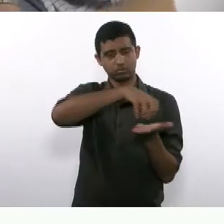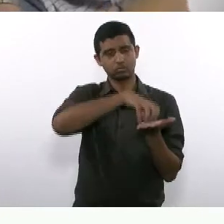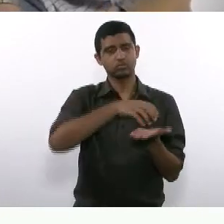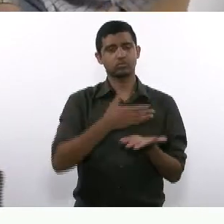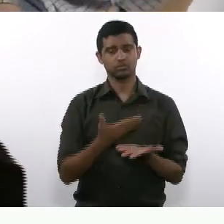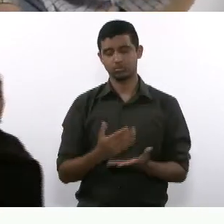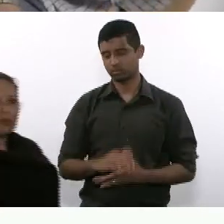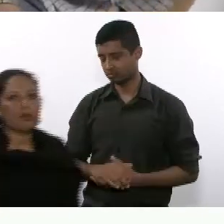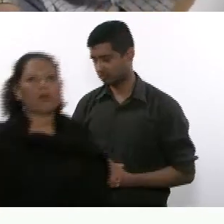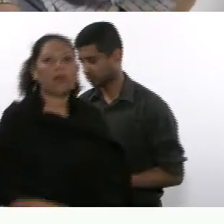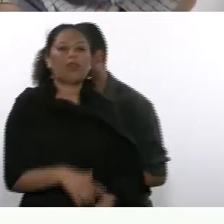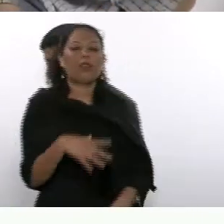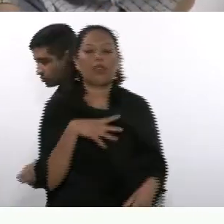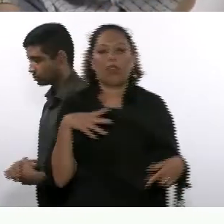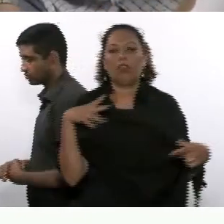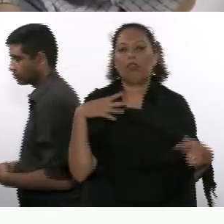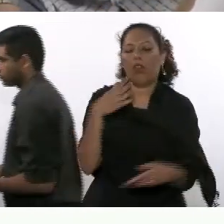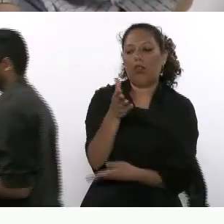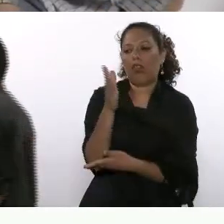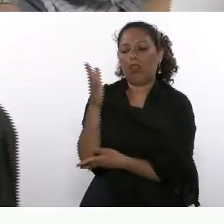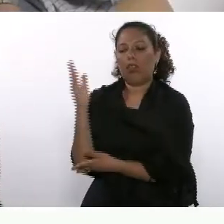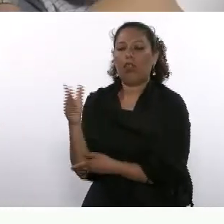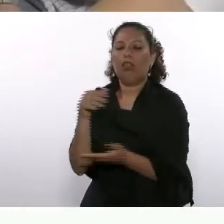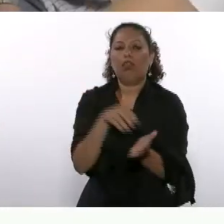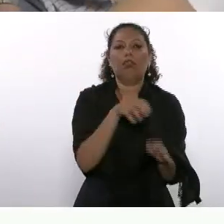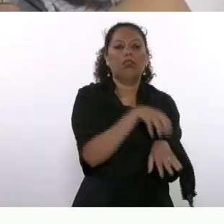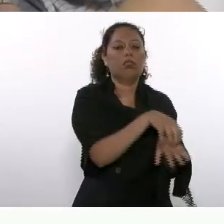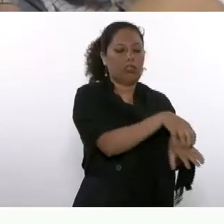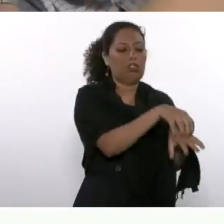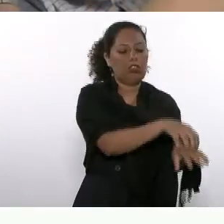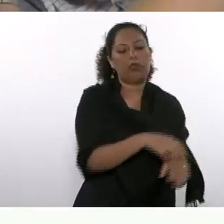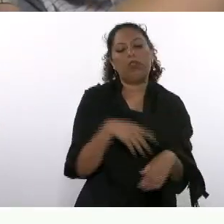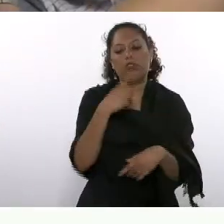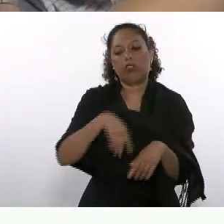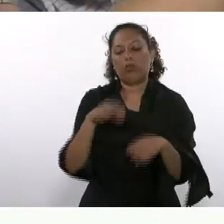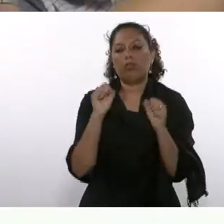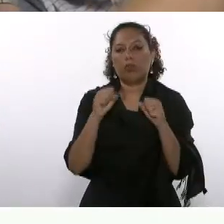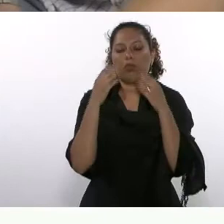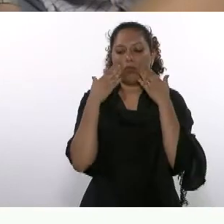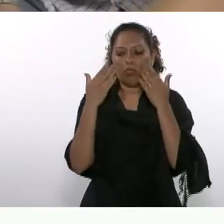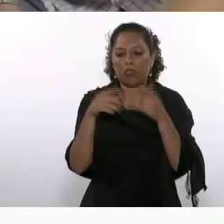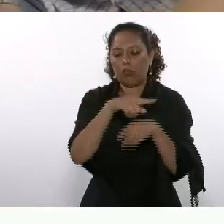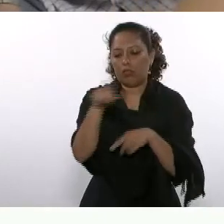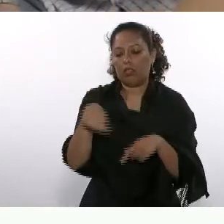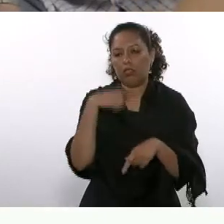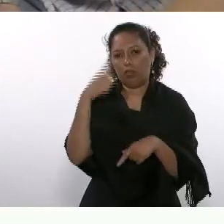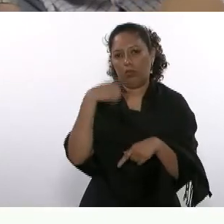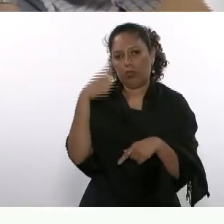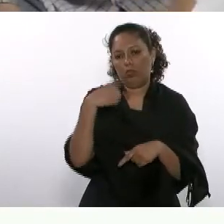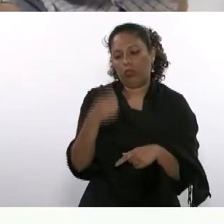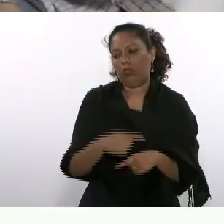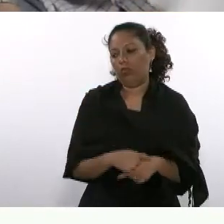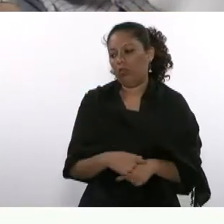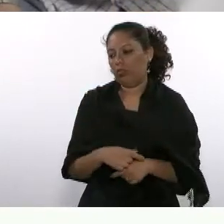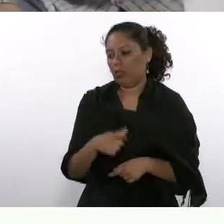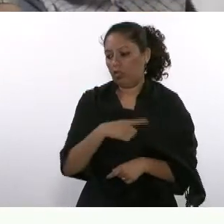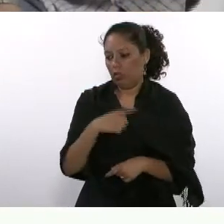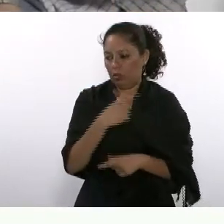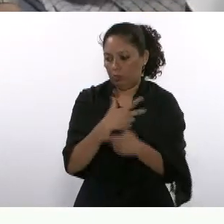bebidas, hotelaria, transporte. A gente pode apresentar isso para vocês depois. E números é um item